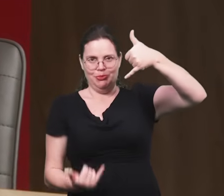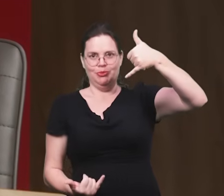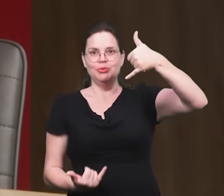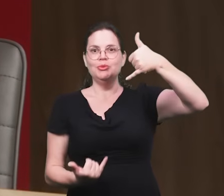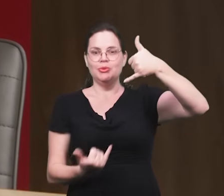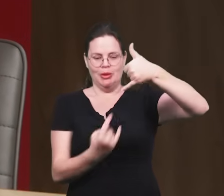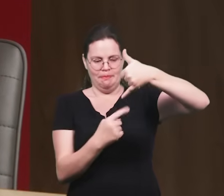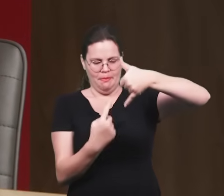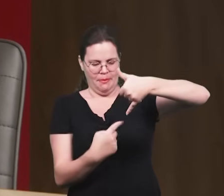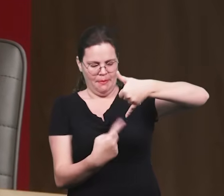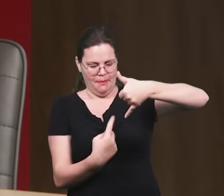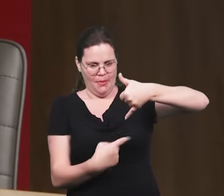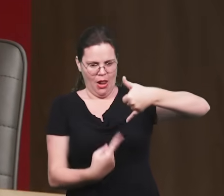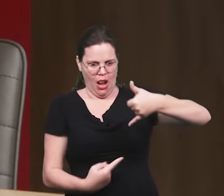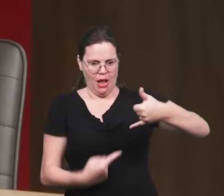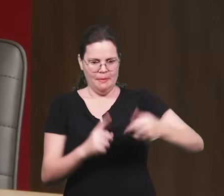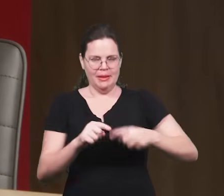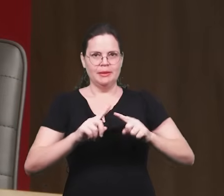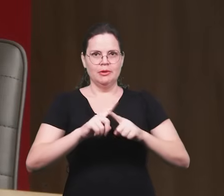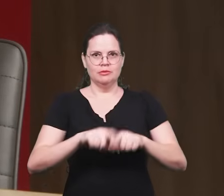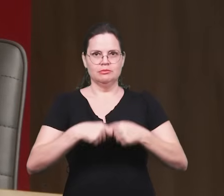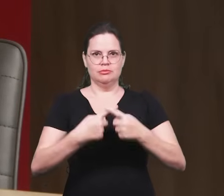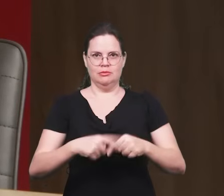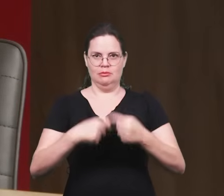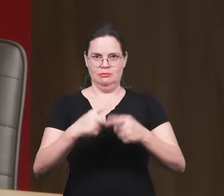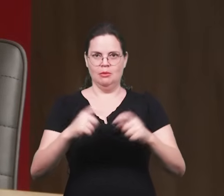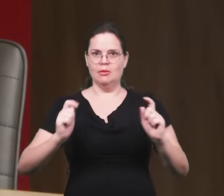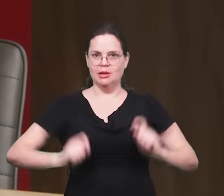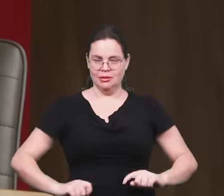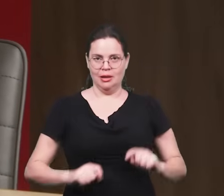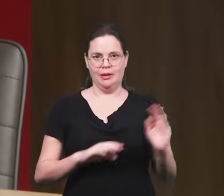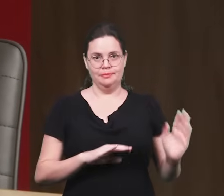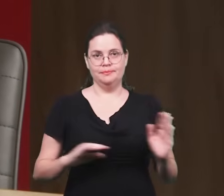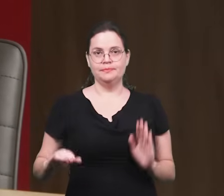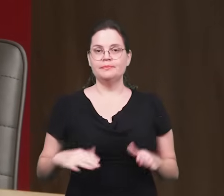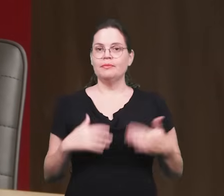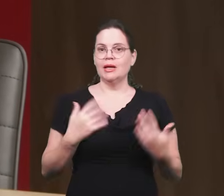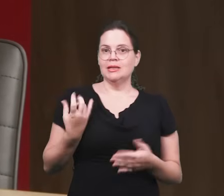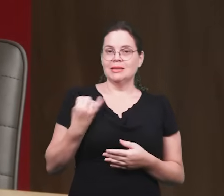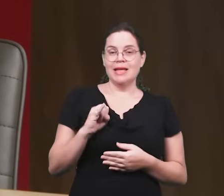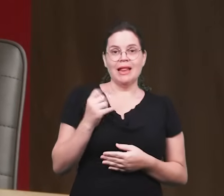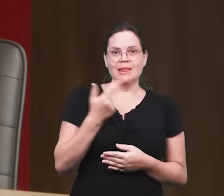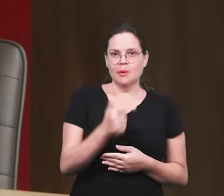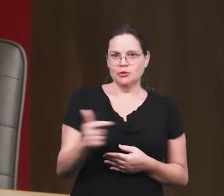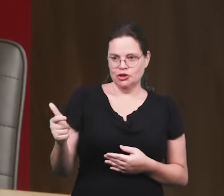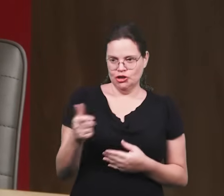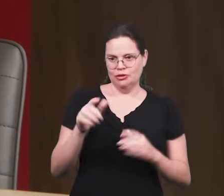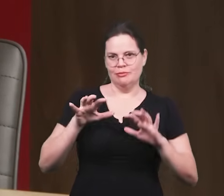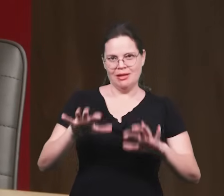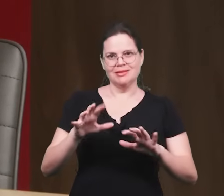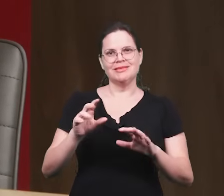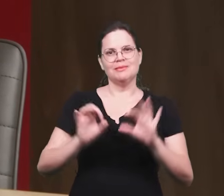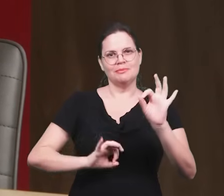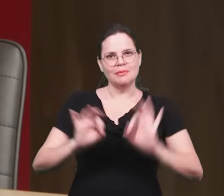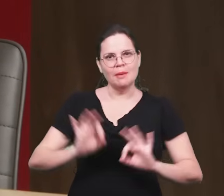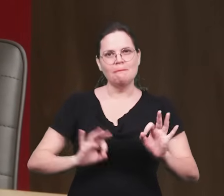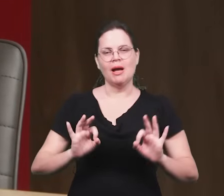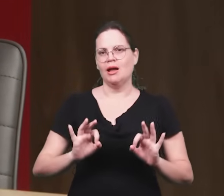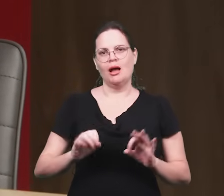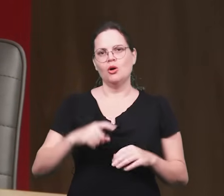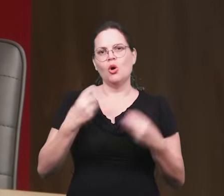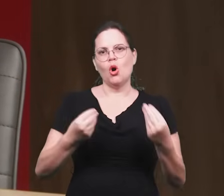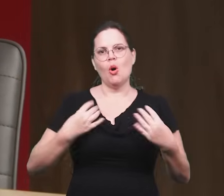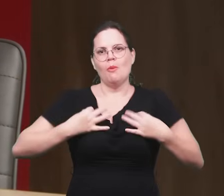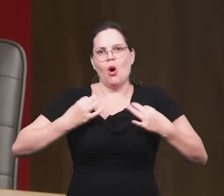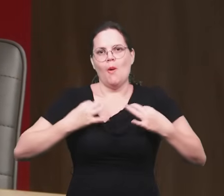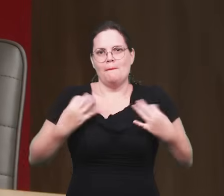um tecido. Se não existisse esse processo, não seria possível fazer